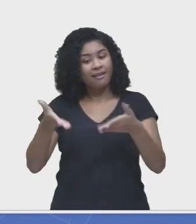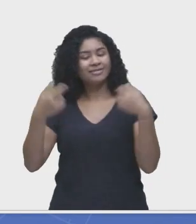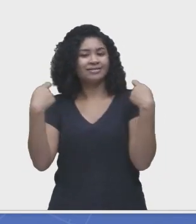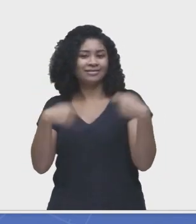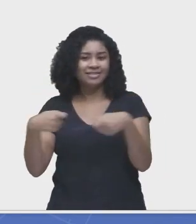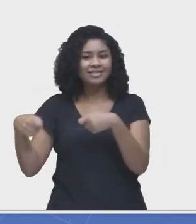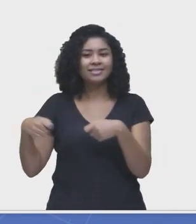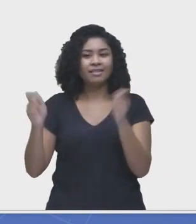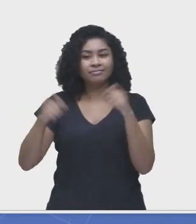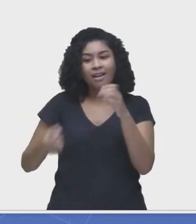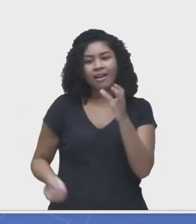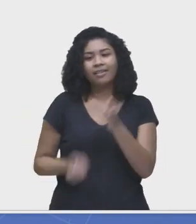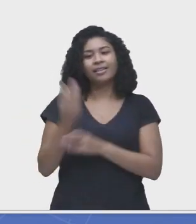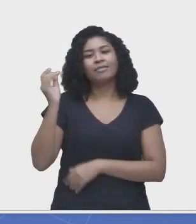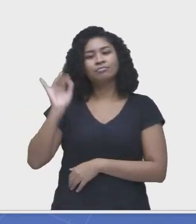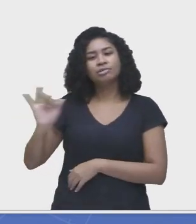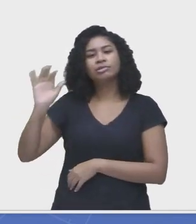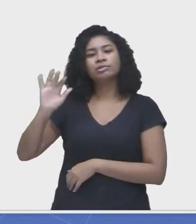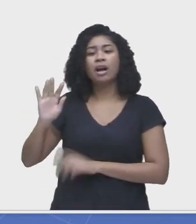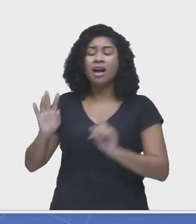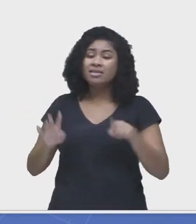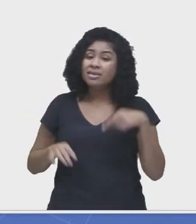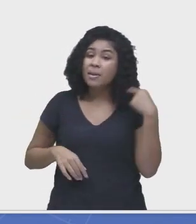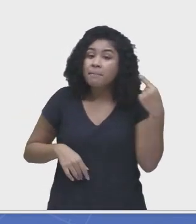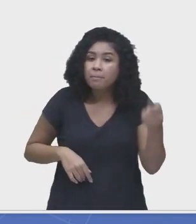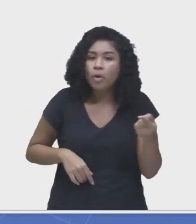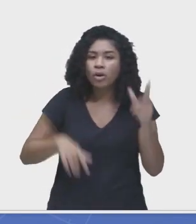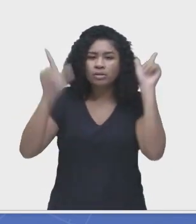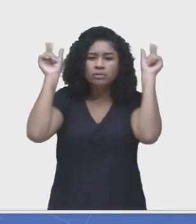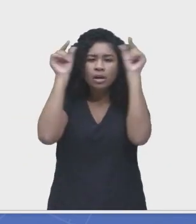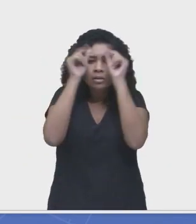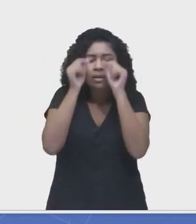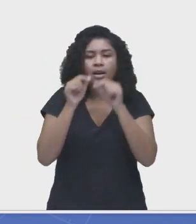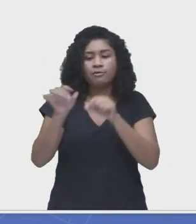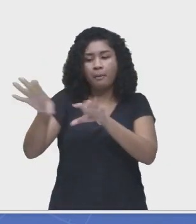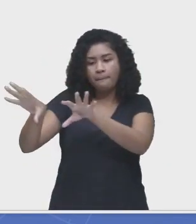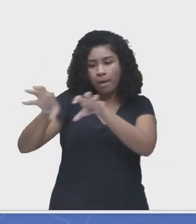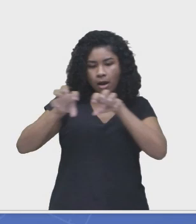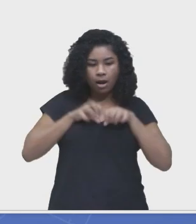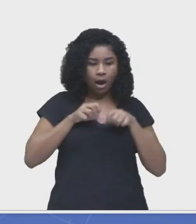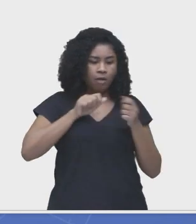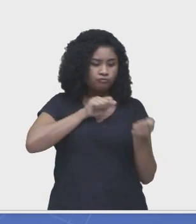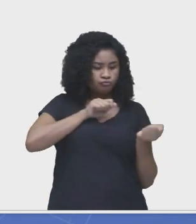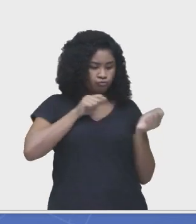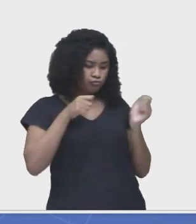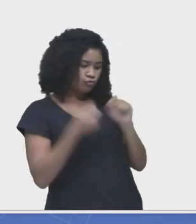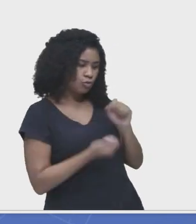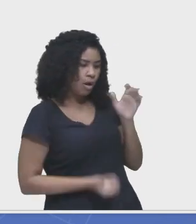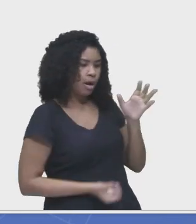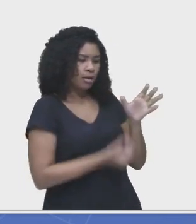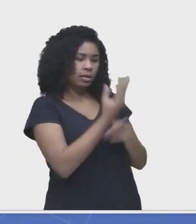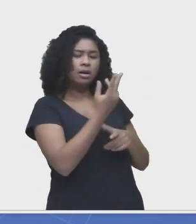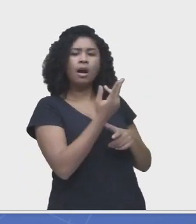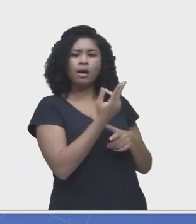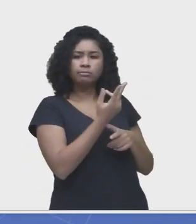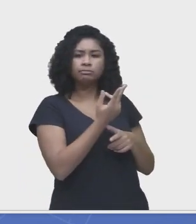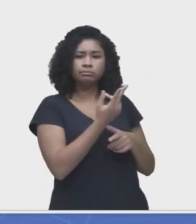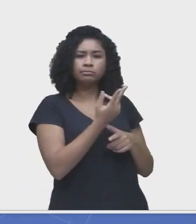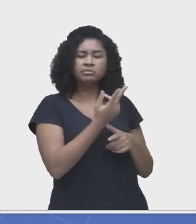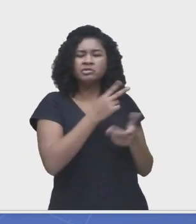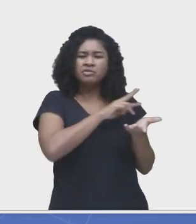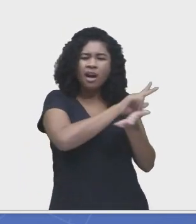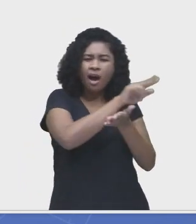gregos vão pegar isso aí, vão jogar as vogais, e olha aí, nós utilizando daquilo que os fenícios fizeram há milhares de anos